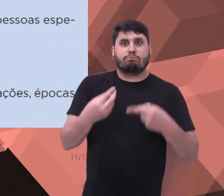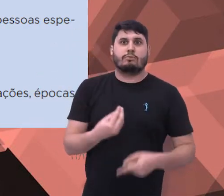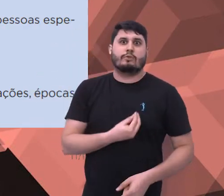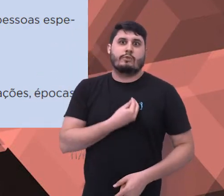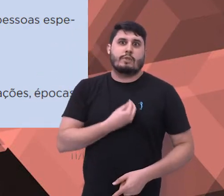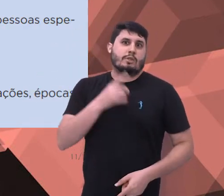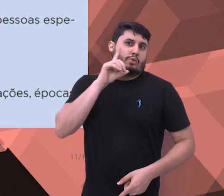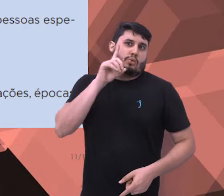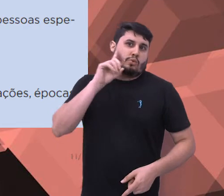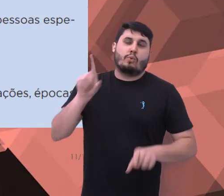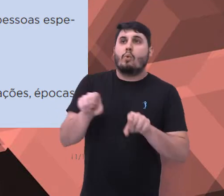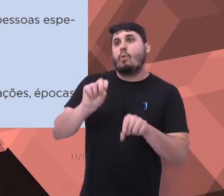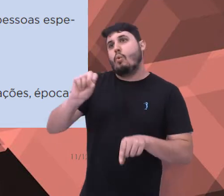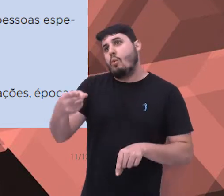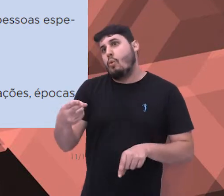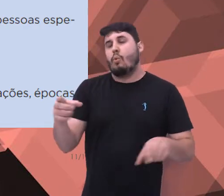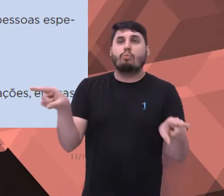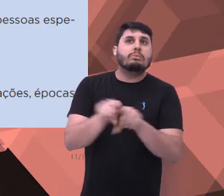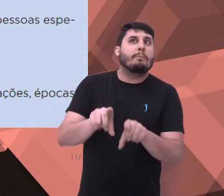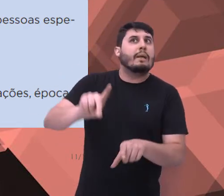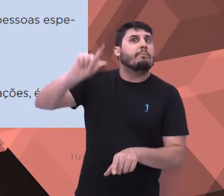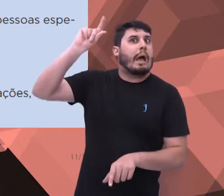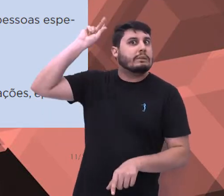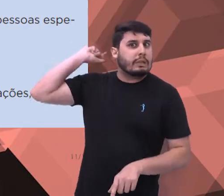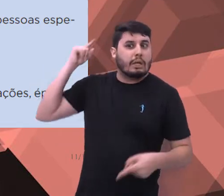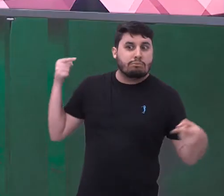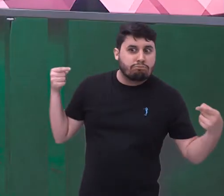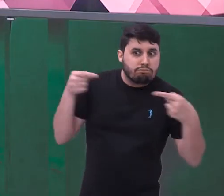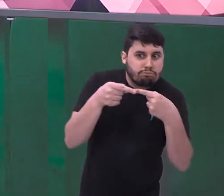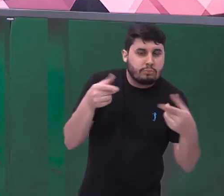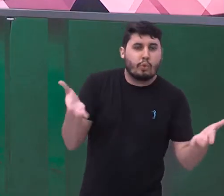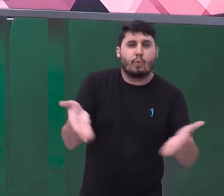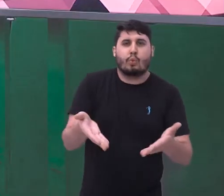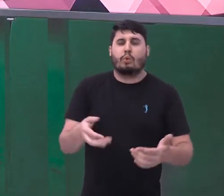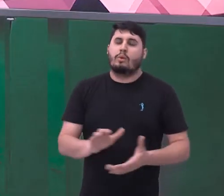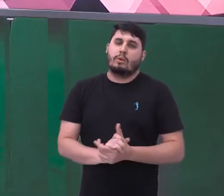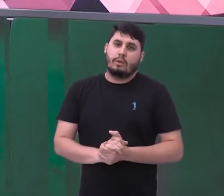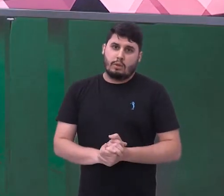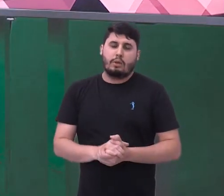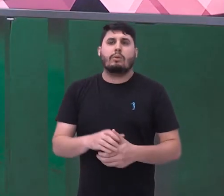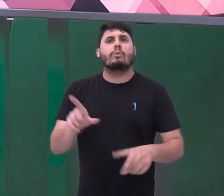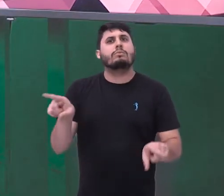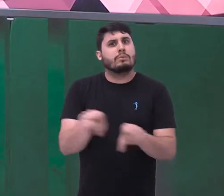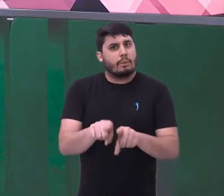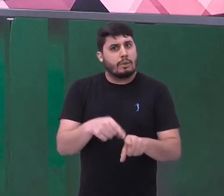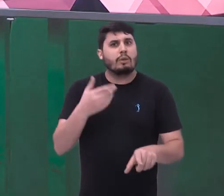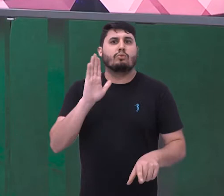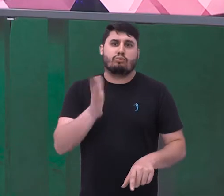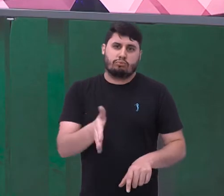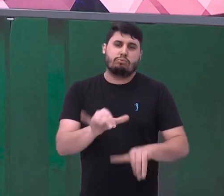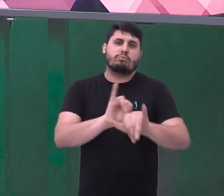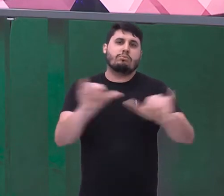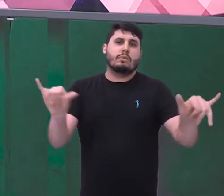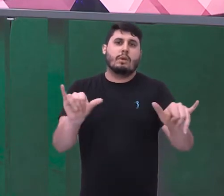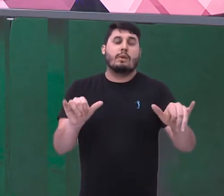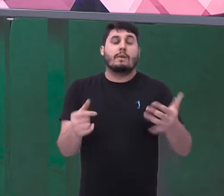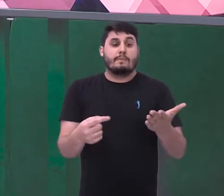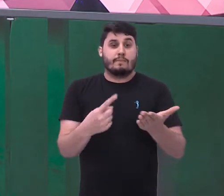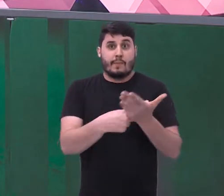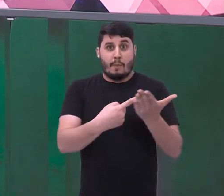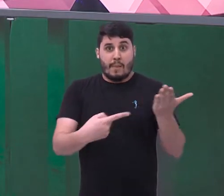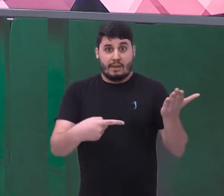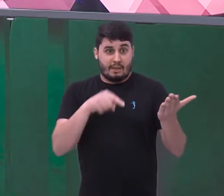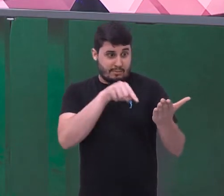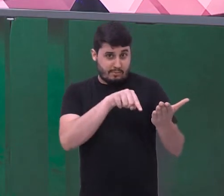situações de épocas ou lugares distintos. E eu já disse também, esse material está